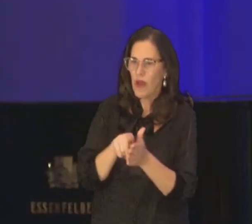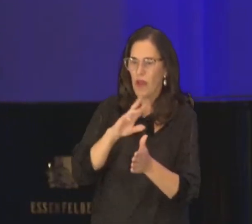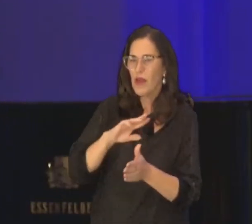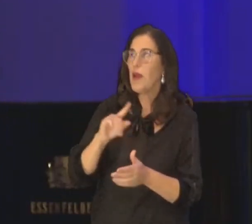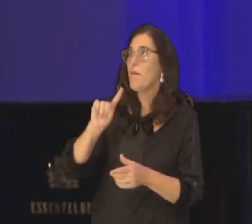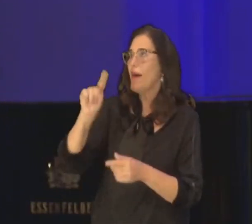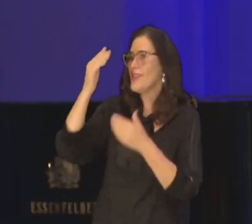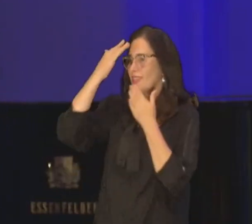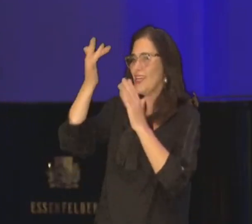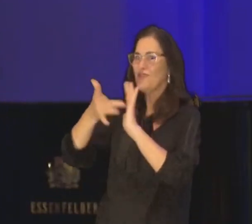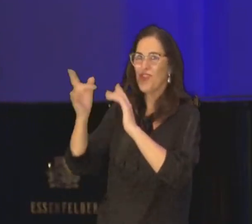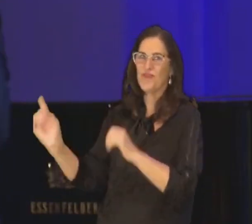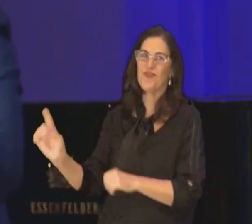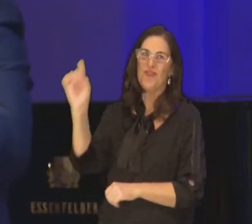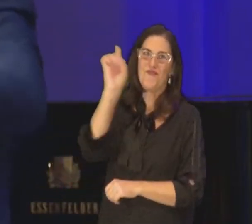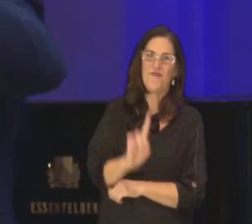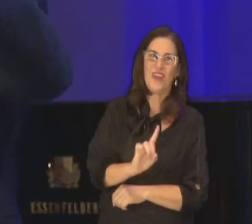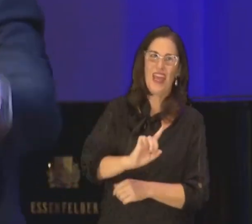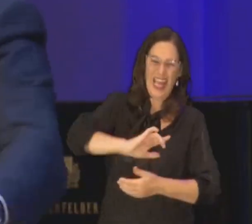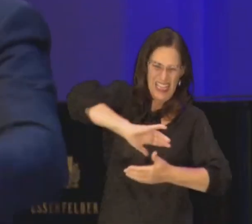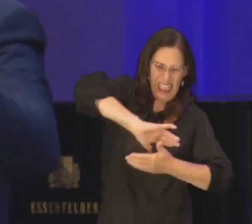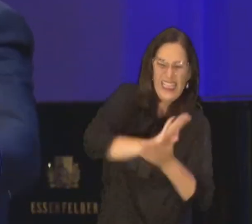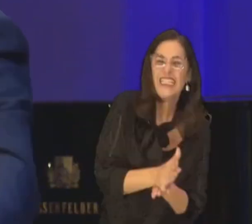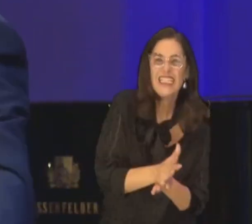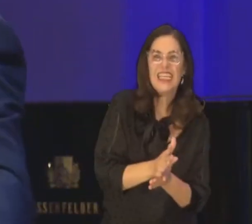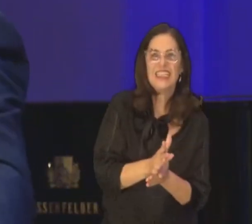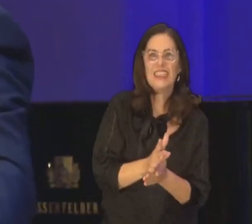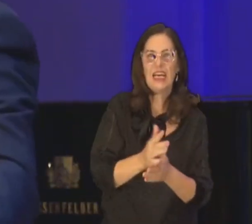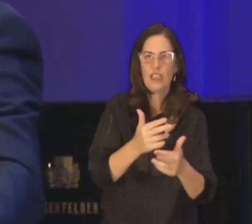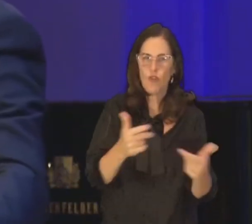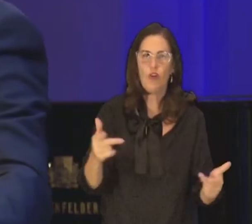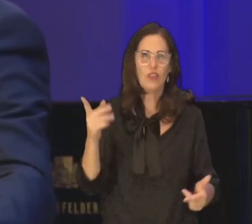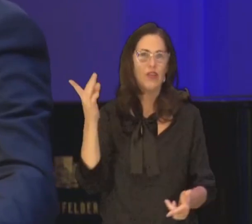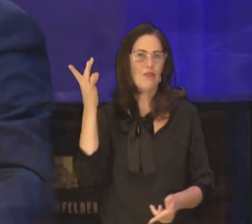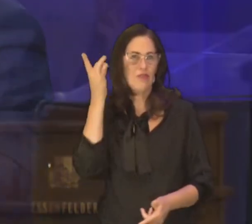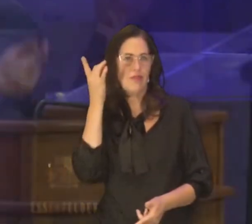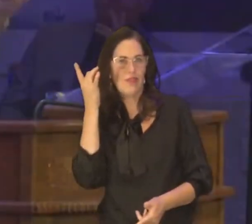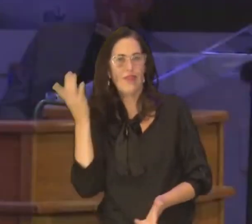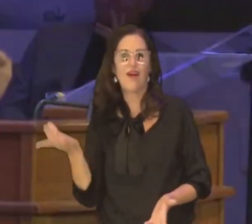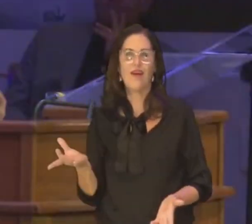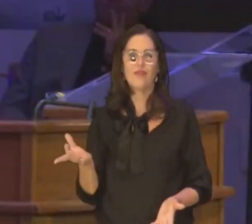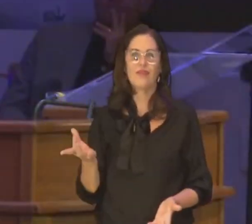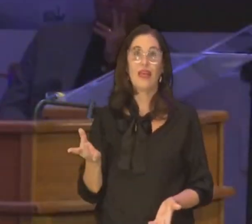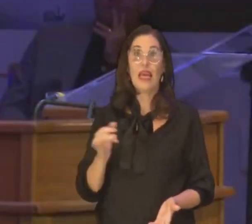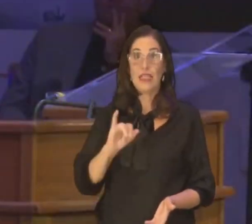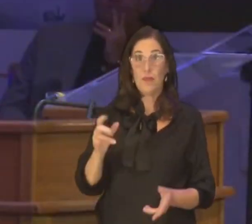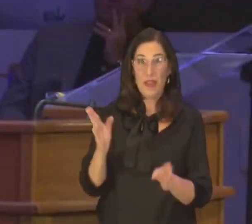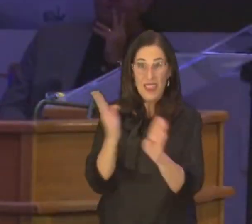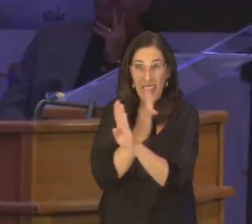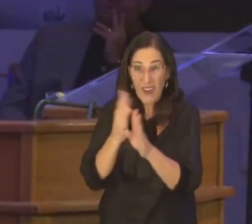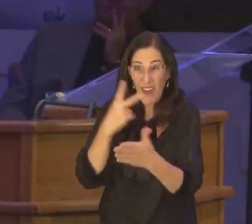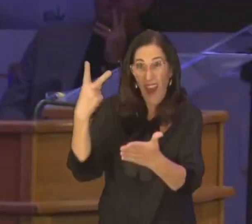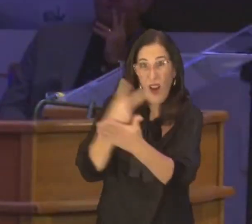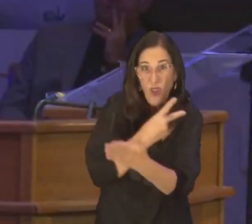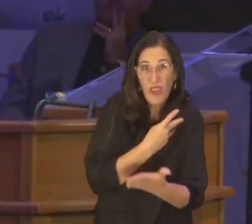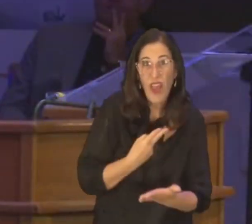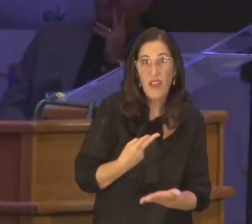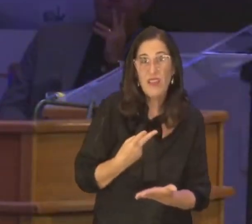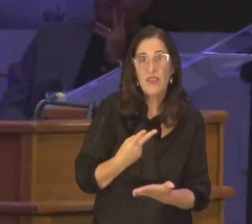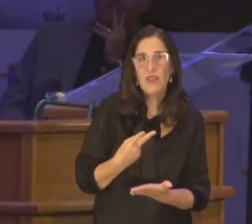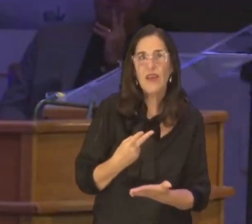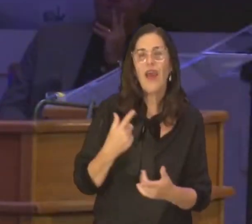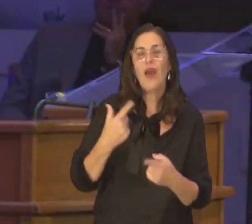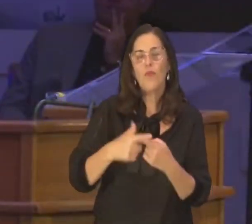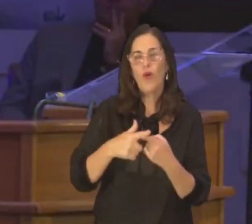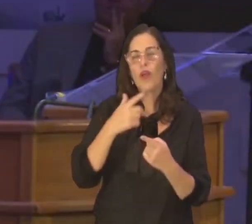Deus que Jesus Cristo veio para destruir as obras de Satanás. E se alguma perseguição acontece, é porque